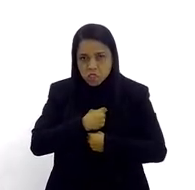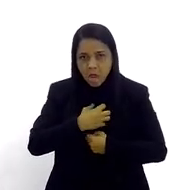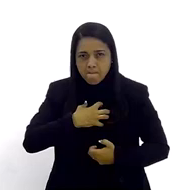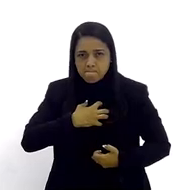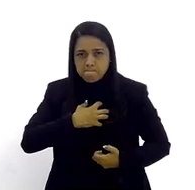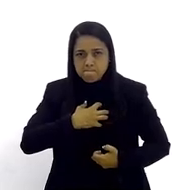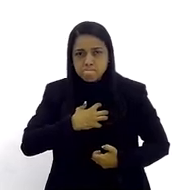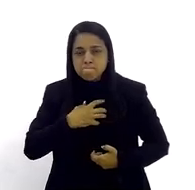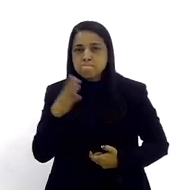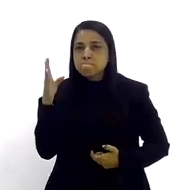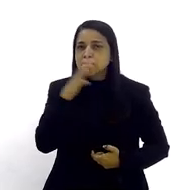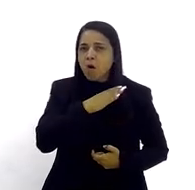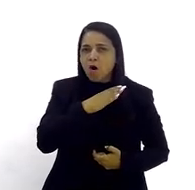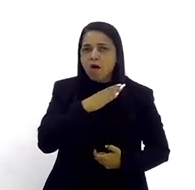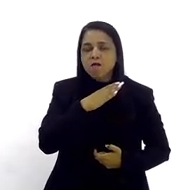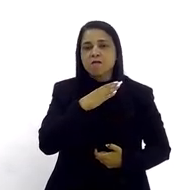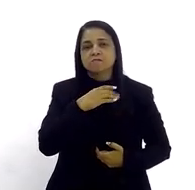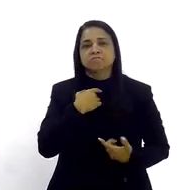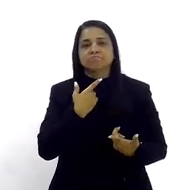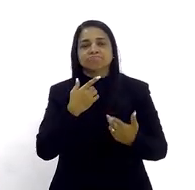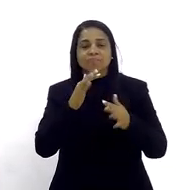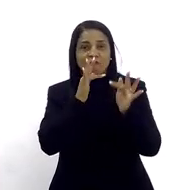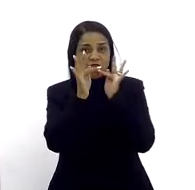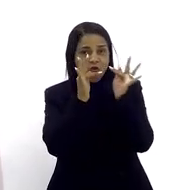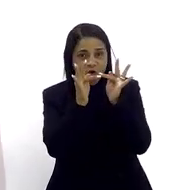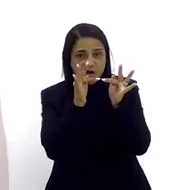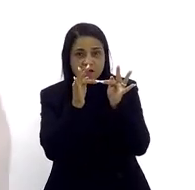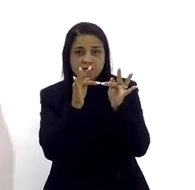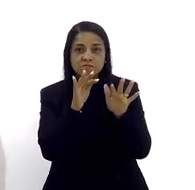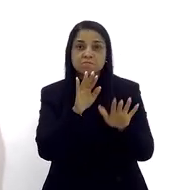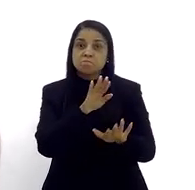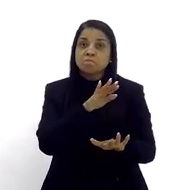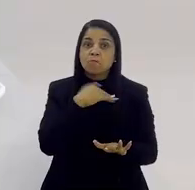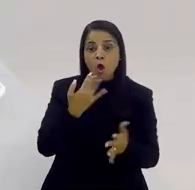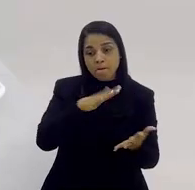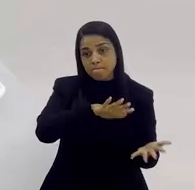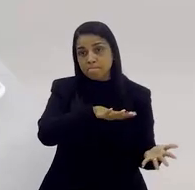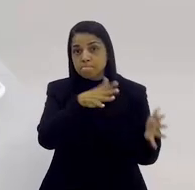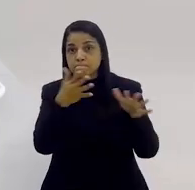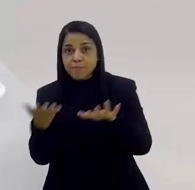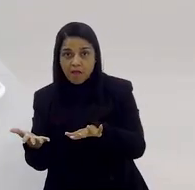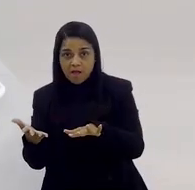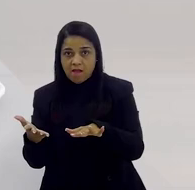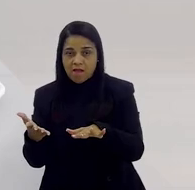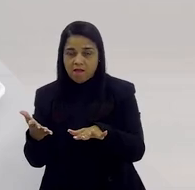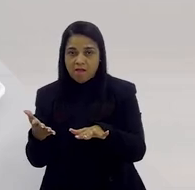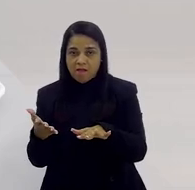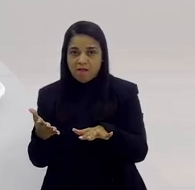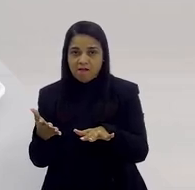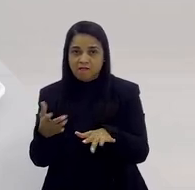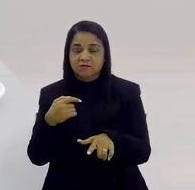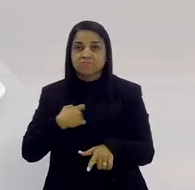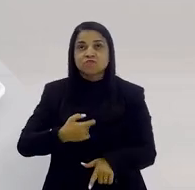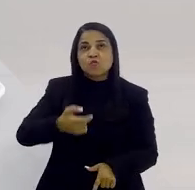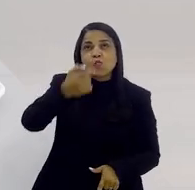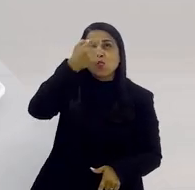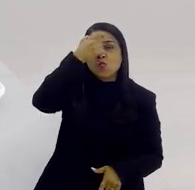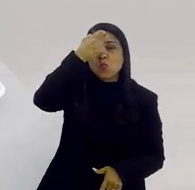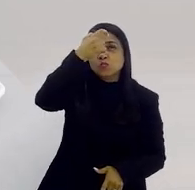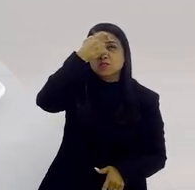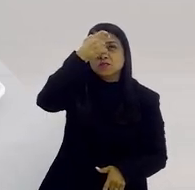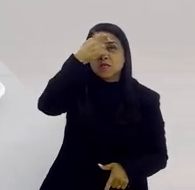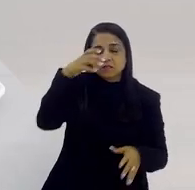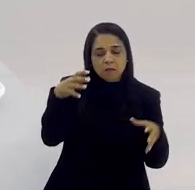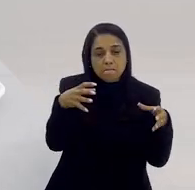matam por uma fofoquinha é muito grande então é quando a gente tem essa noção de